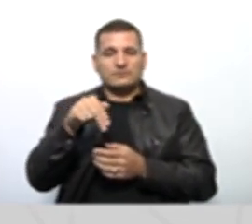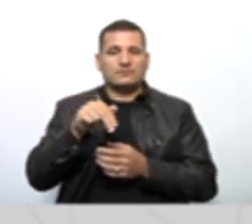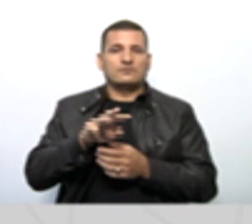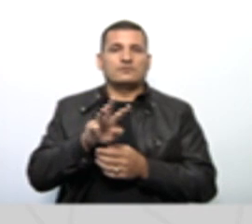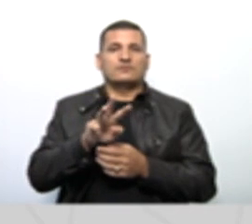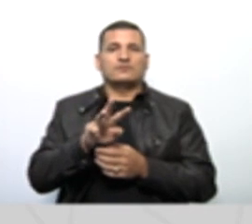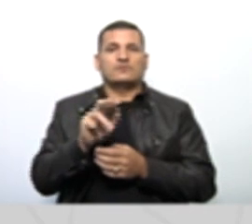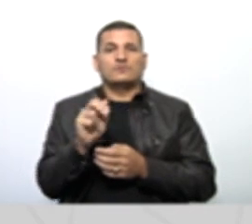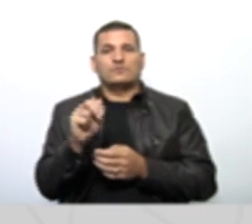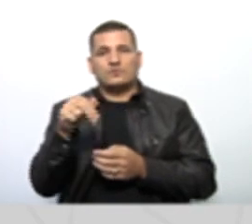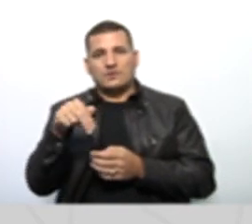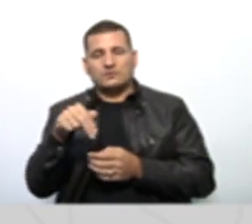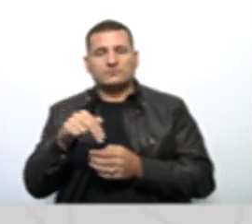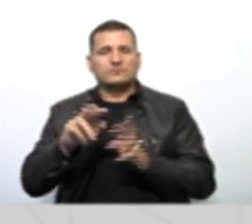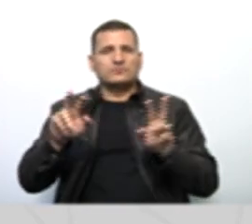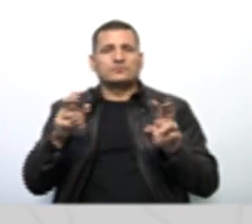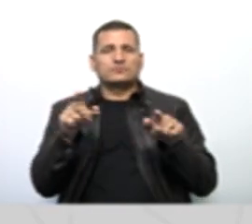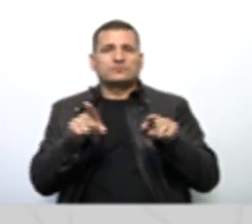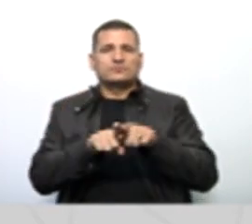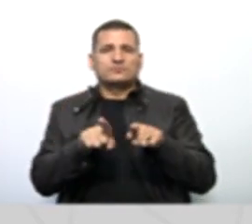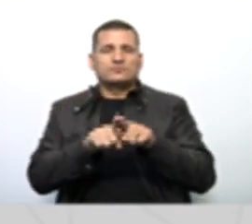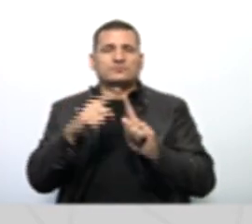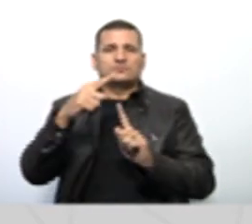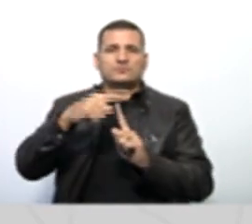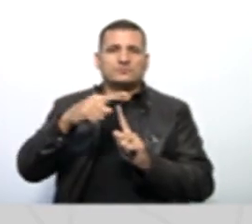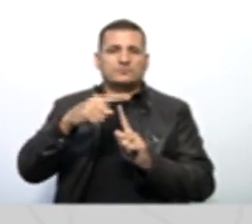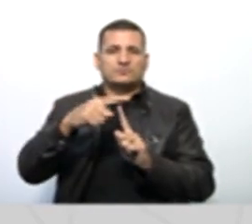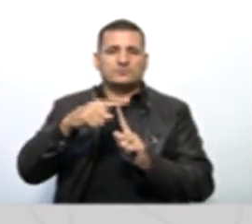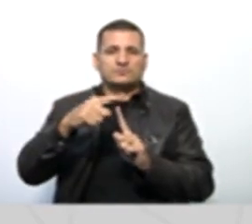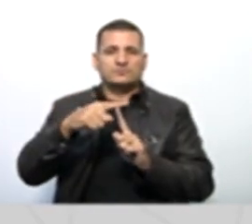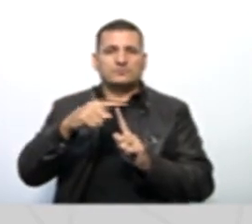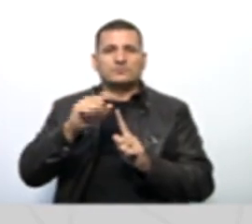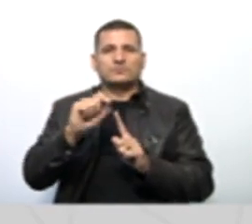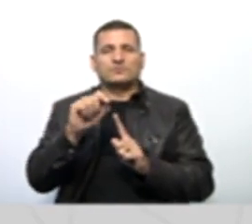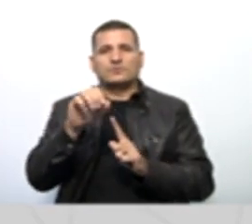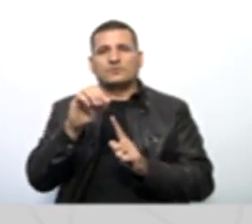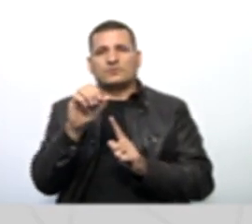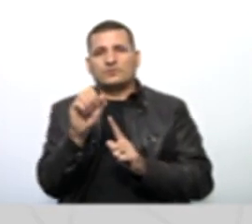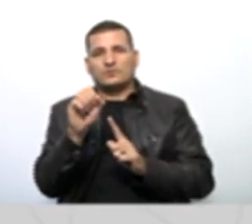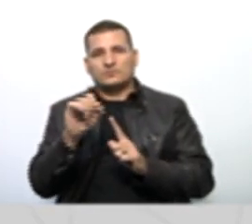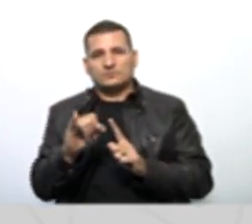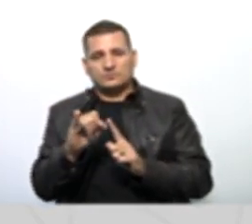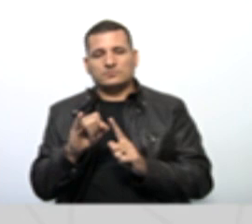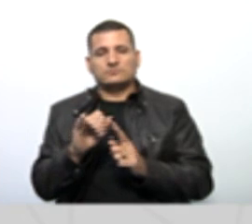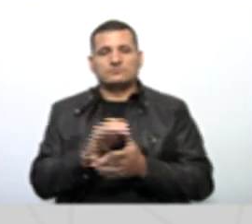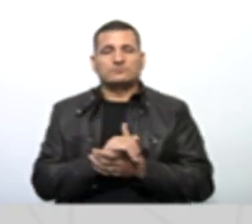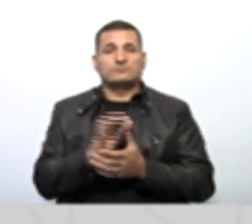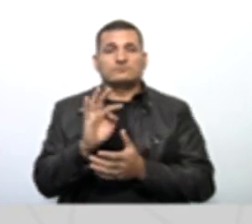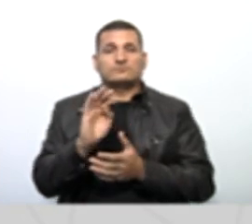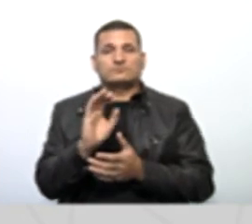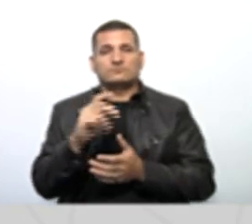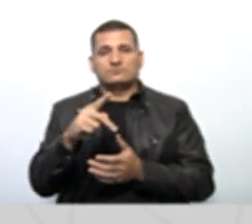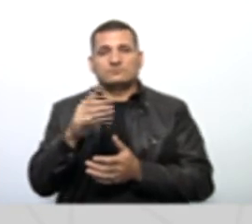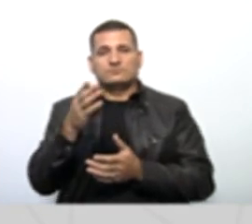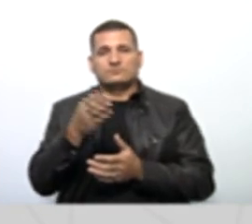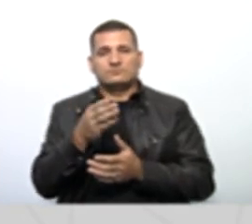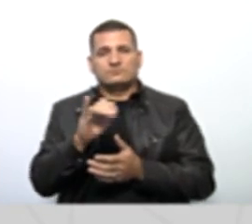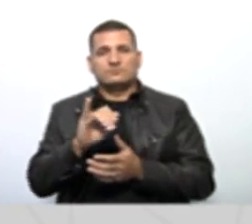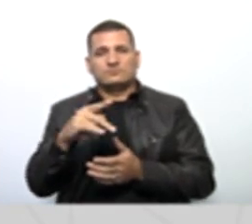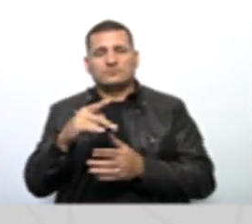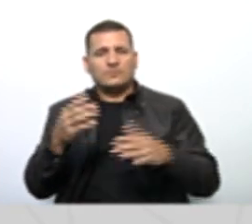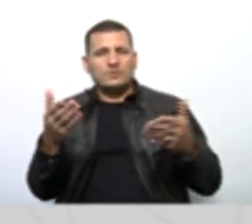topo a topologia e um modelo rosa pessoal nós vamos compreender como é realizada a